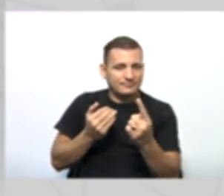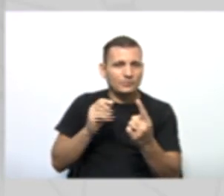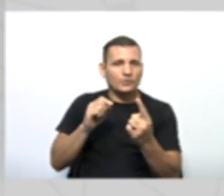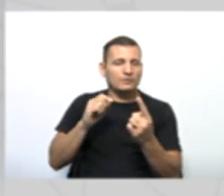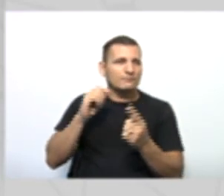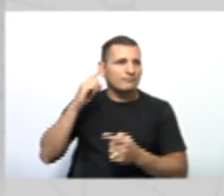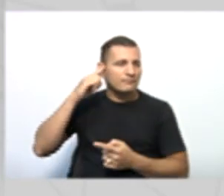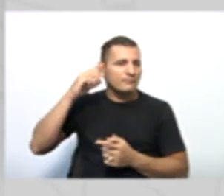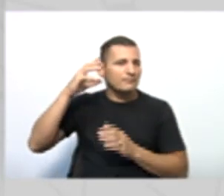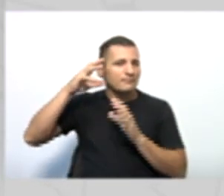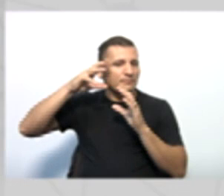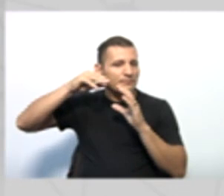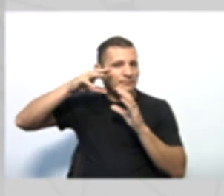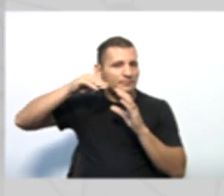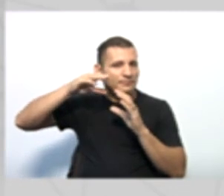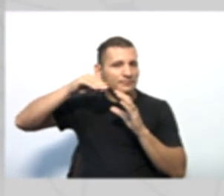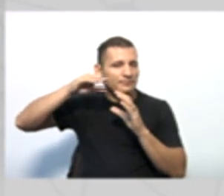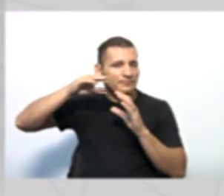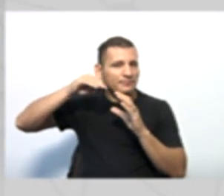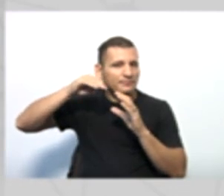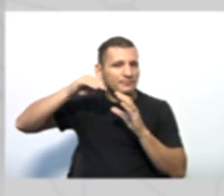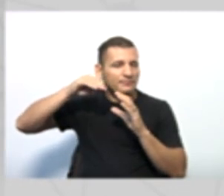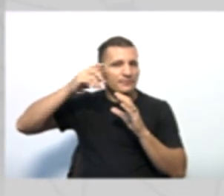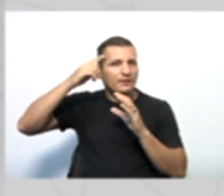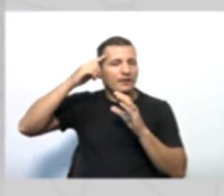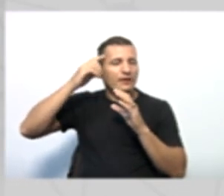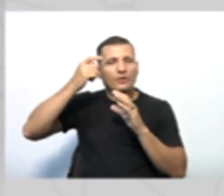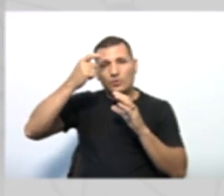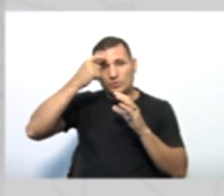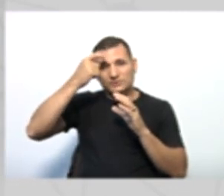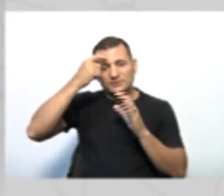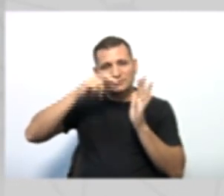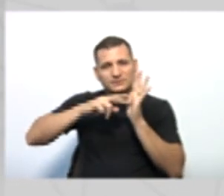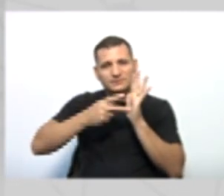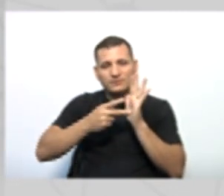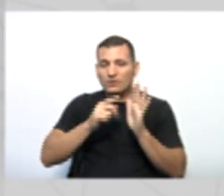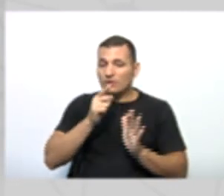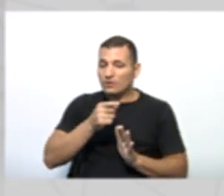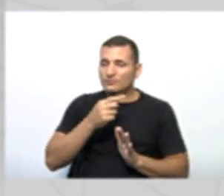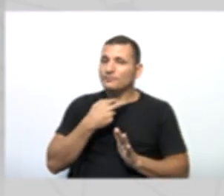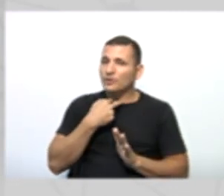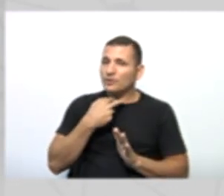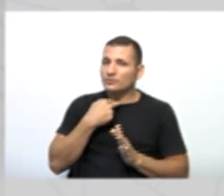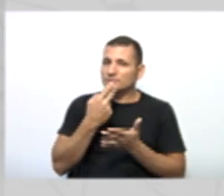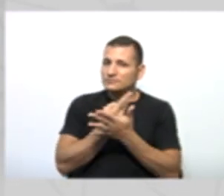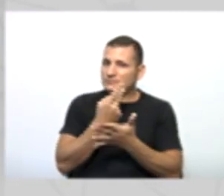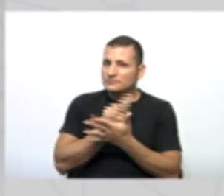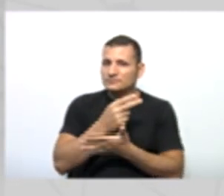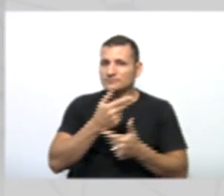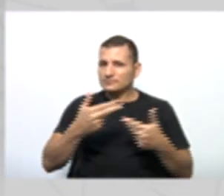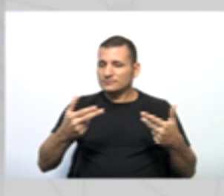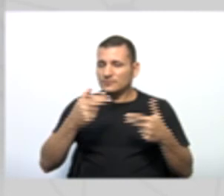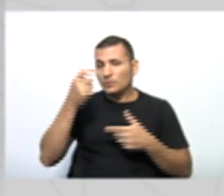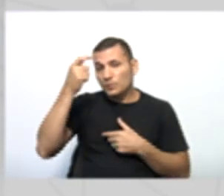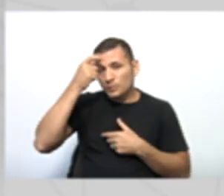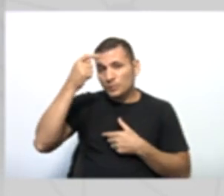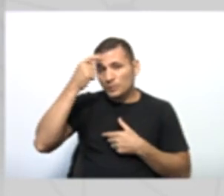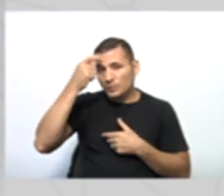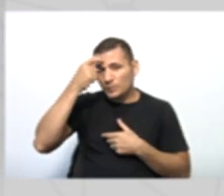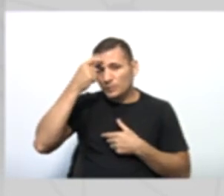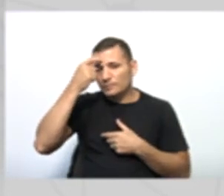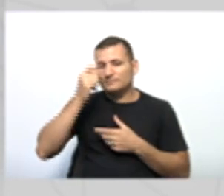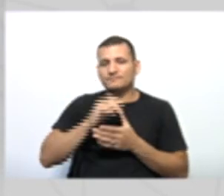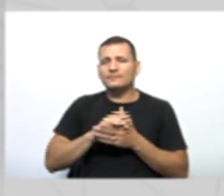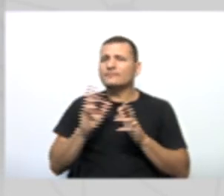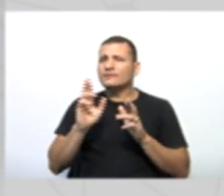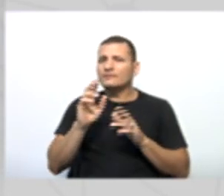dele, que é a nossa consciência que nos impede de fazer o que é errado quando a gente sabe que é errado. Então, quem introduz